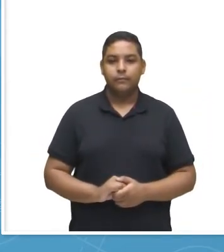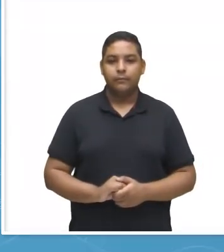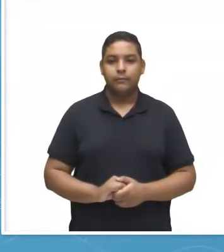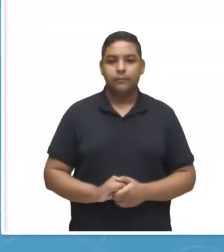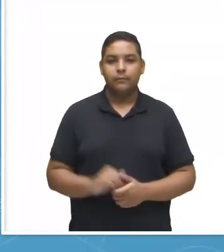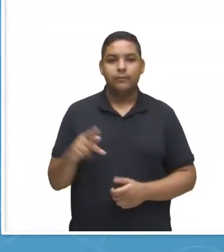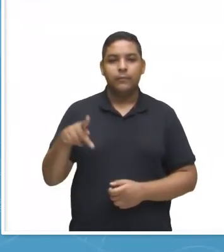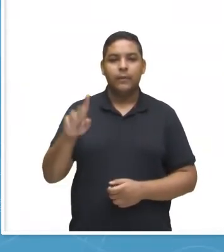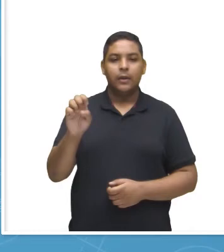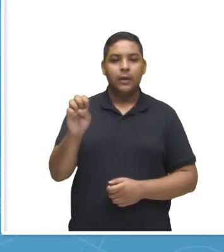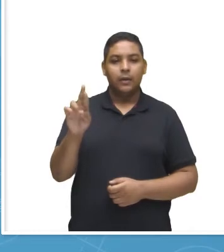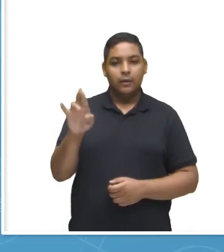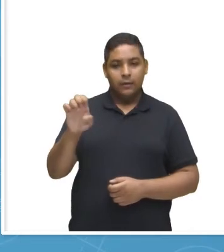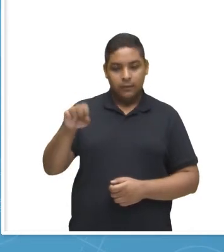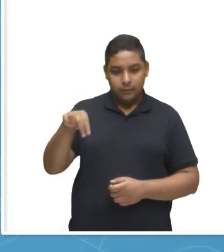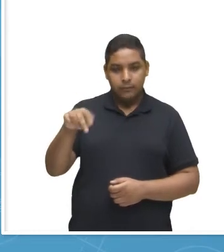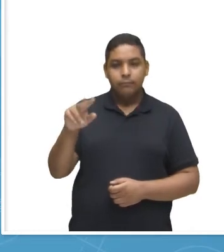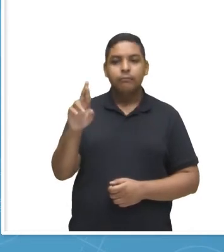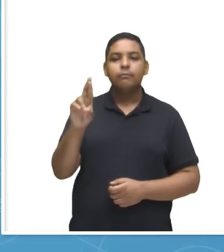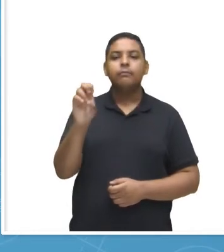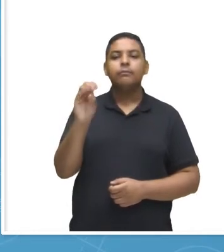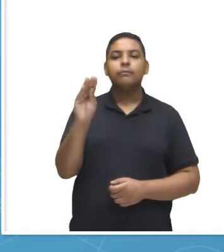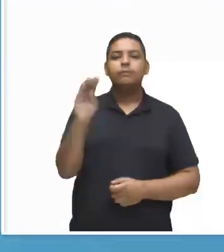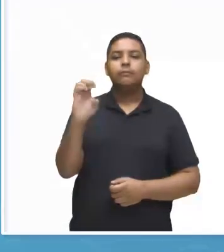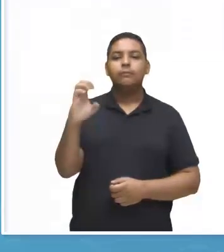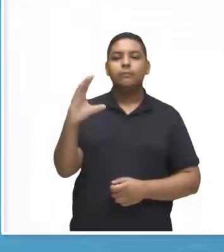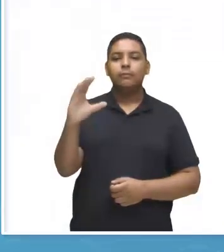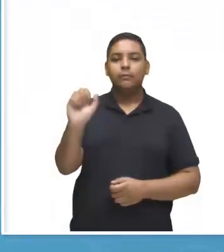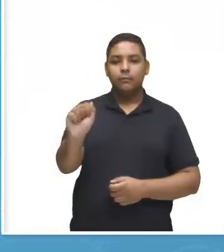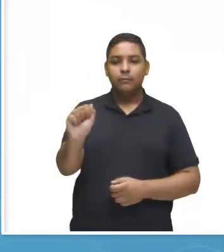Keren, né? Rebeca também dizendo que é a letra A.